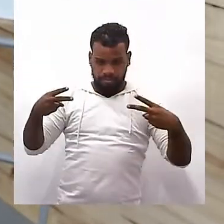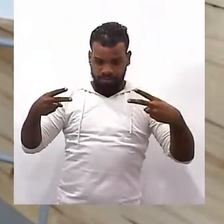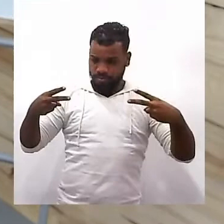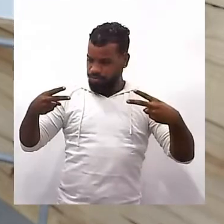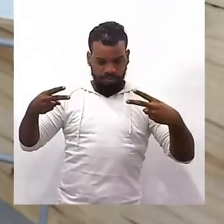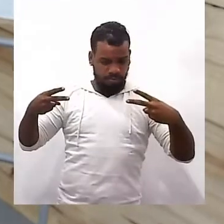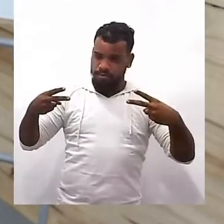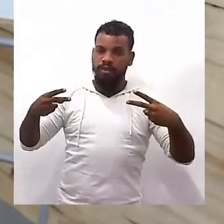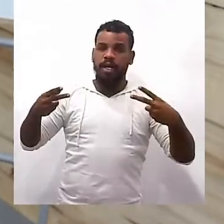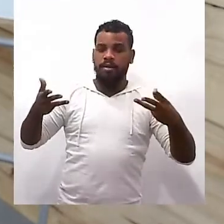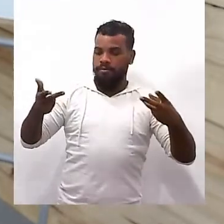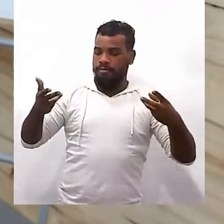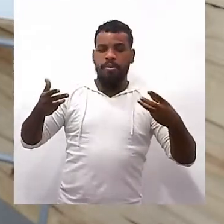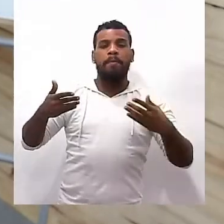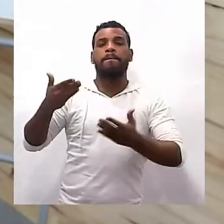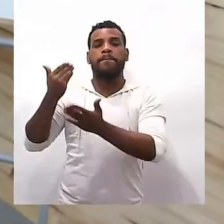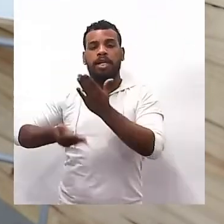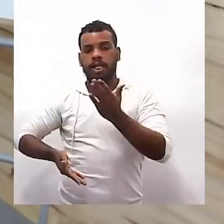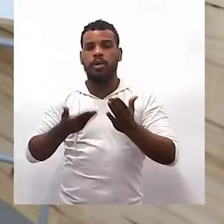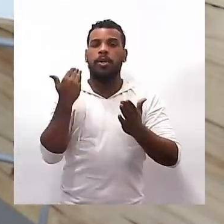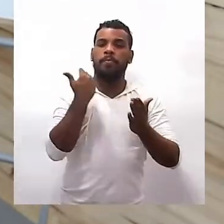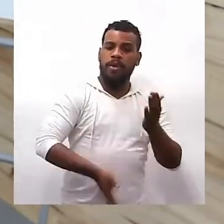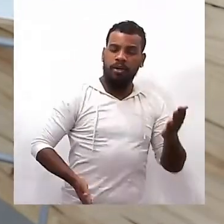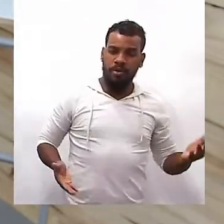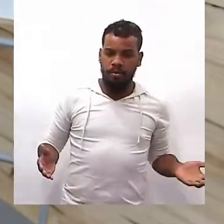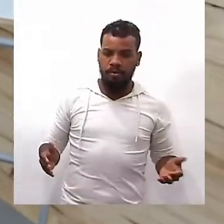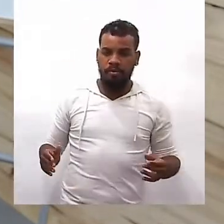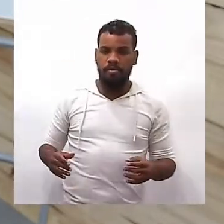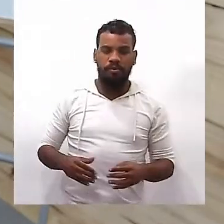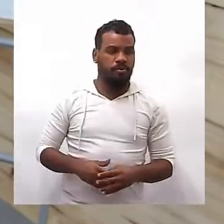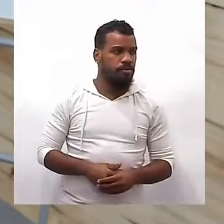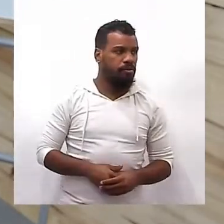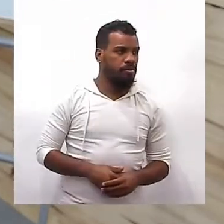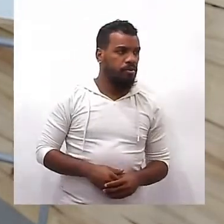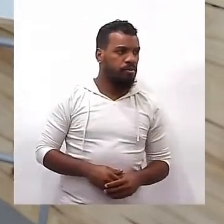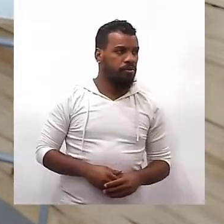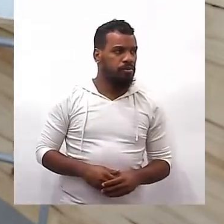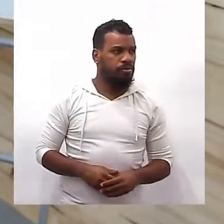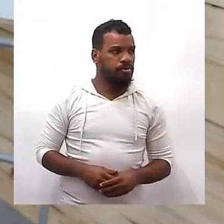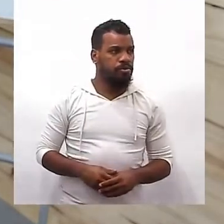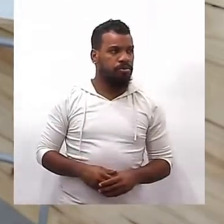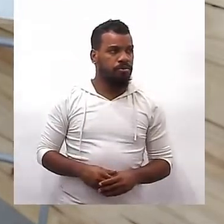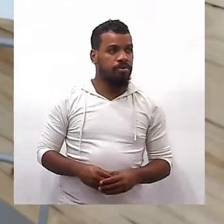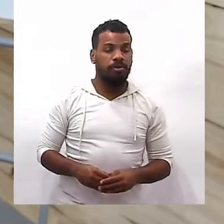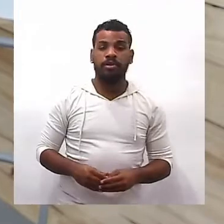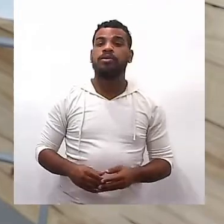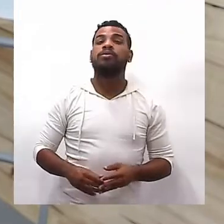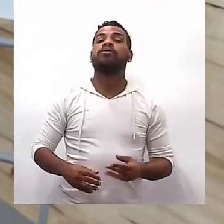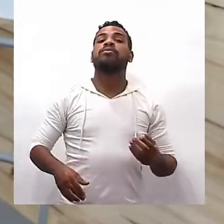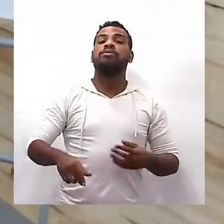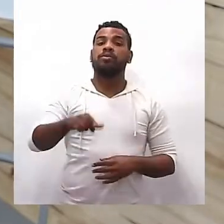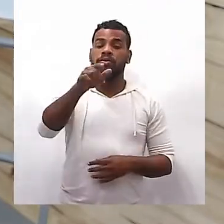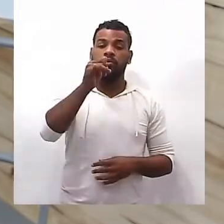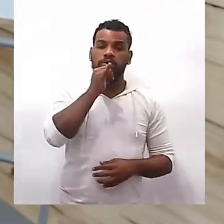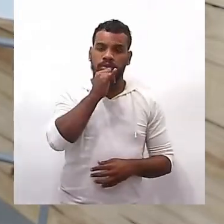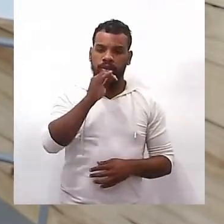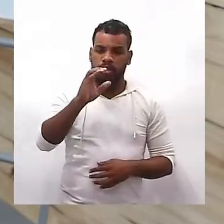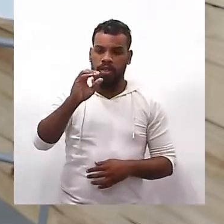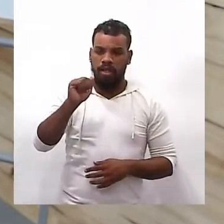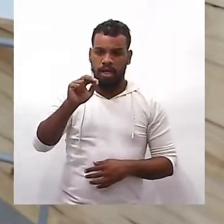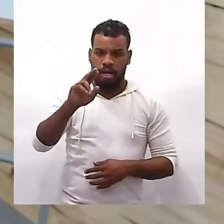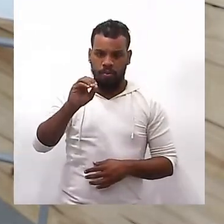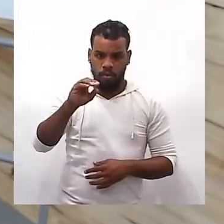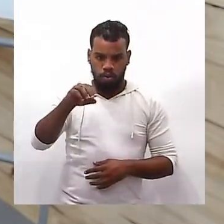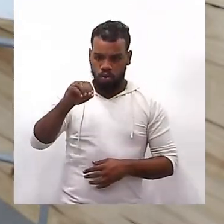etanol que tem 2 carbonos, você vai ter uma liberação de carbono. E deixa eu te contar um segredo. Quando você libera carbono, tu vai